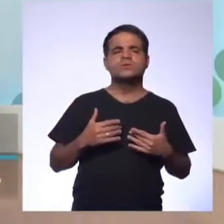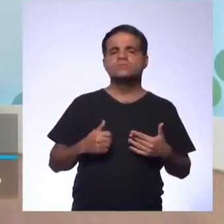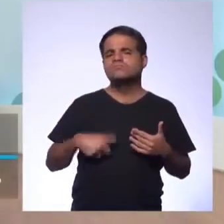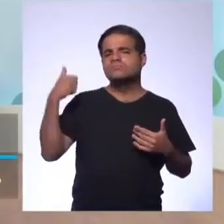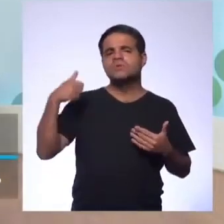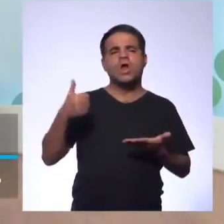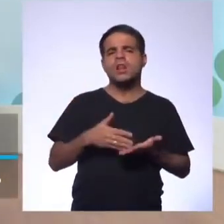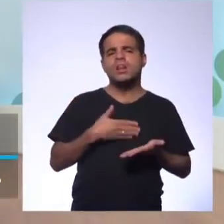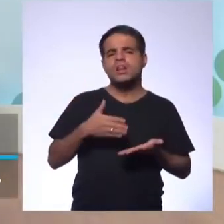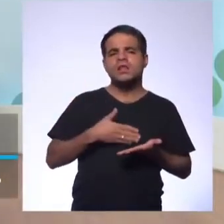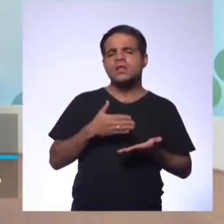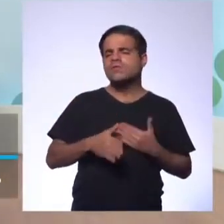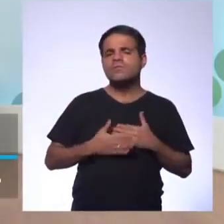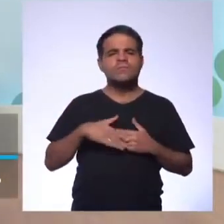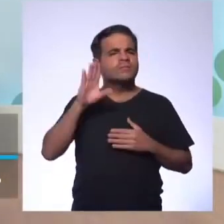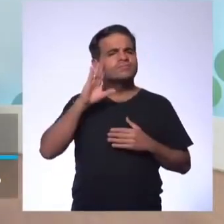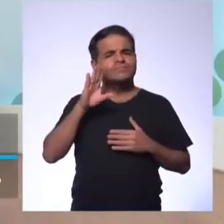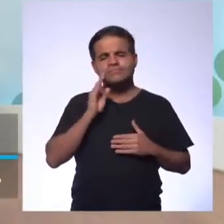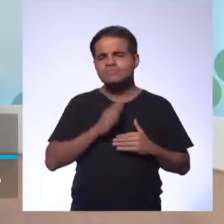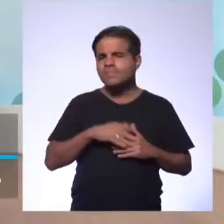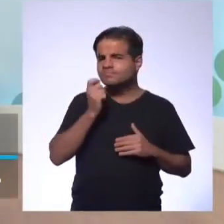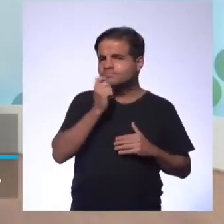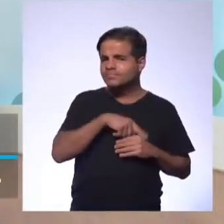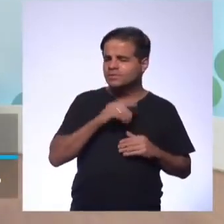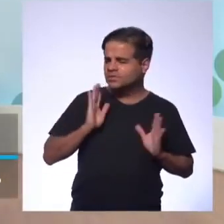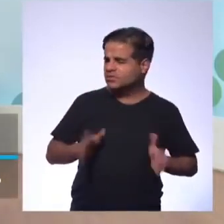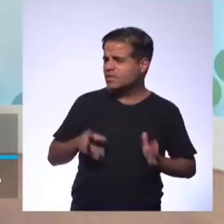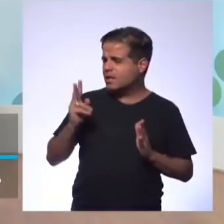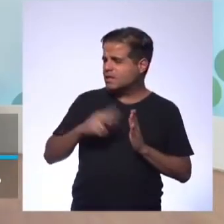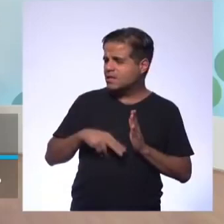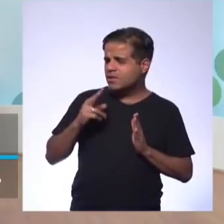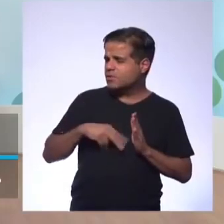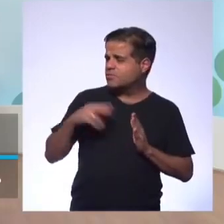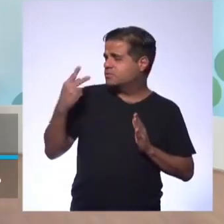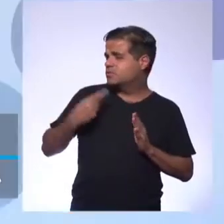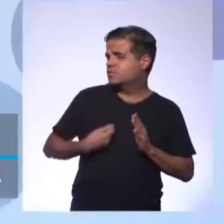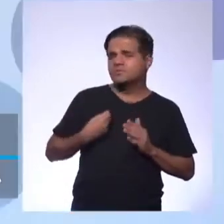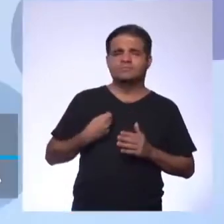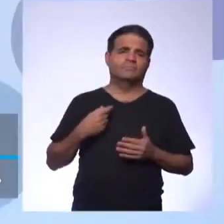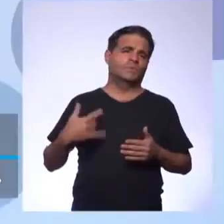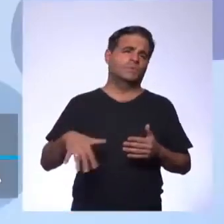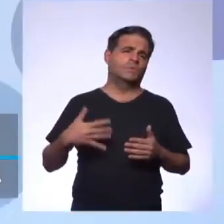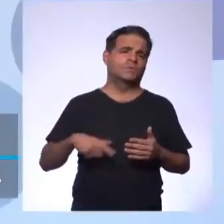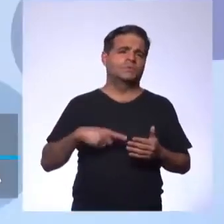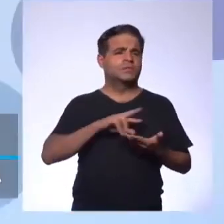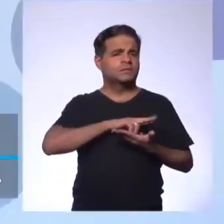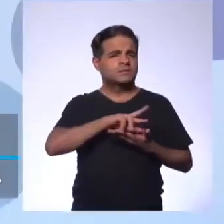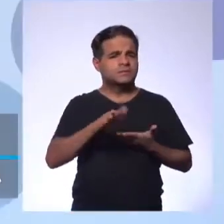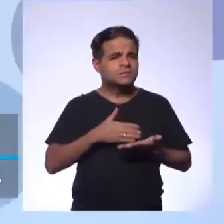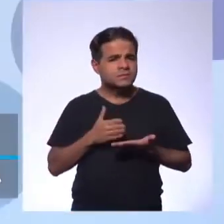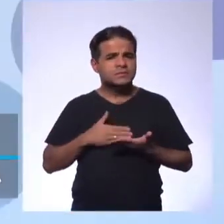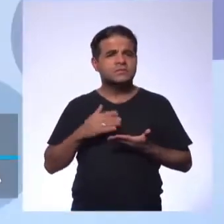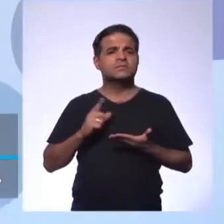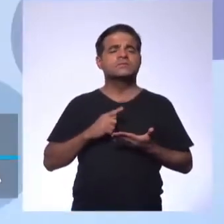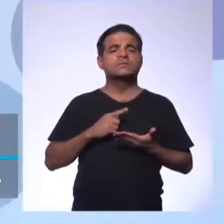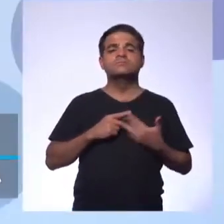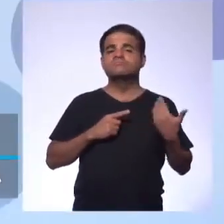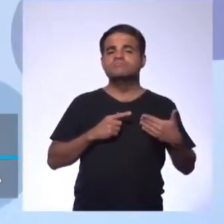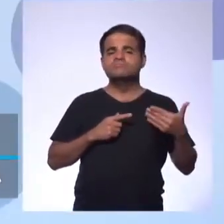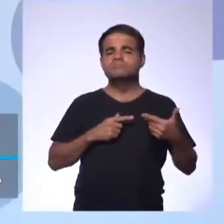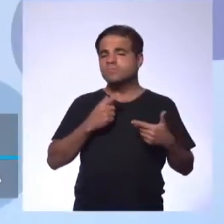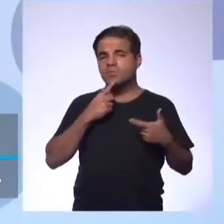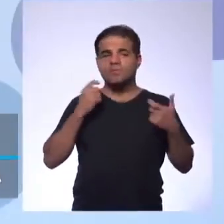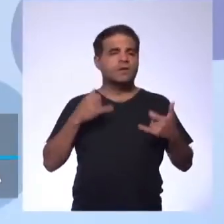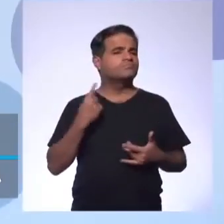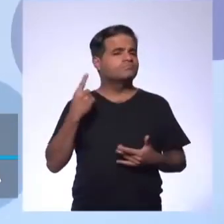melhor livro, o livro mais bacana, a história mais divertida que você já leu na sua vida? Olha, eu gosto de muitos livros, né? Como eu já disse, gosto da Bíblia também, mas eu vou